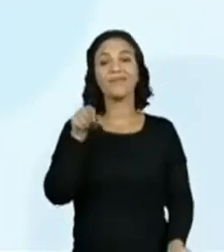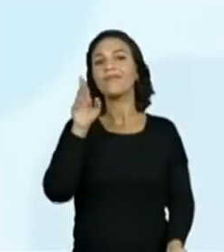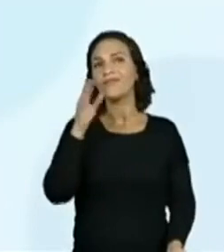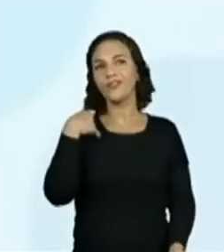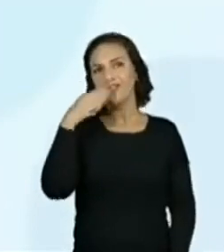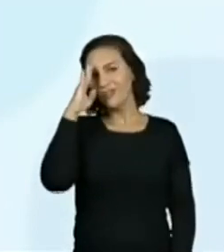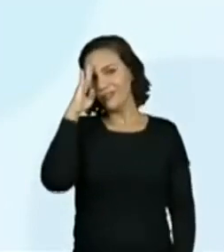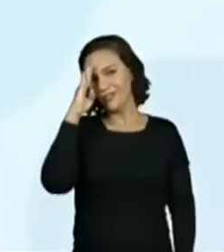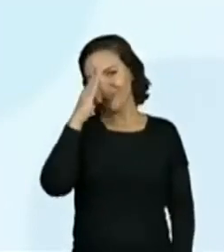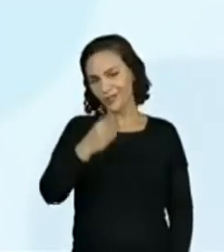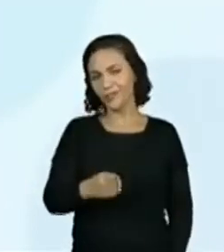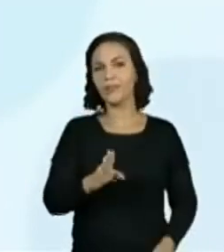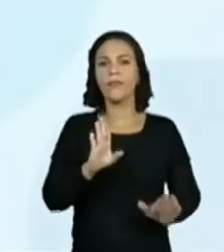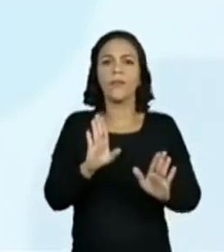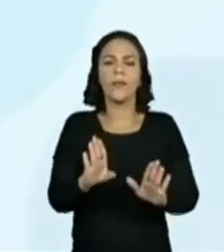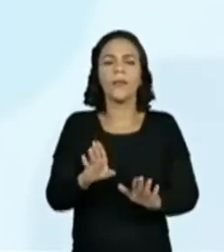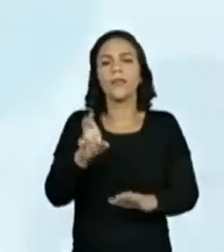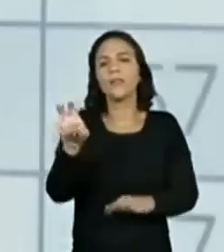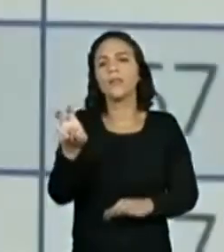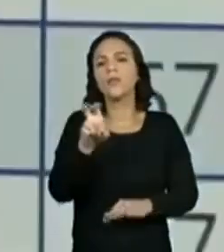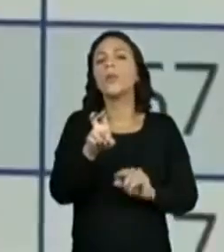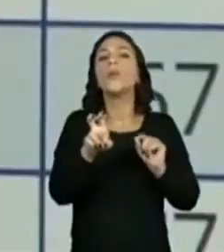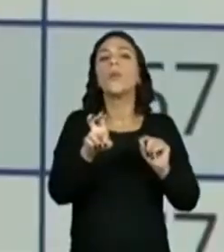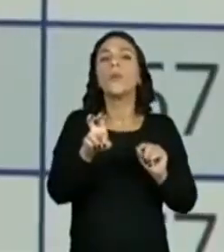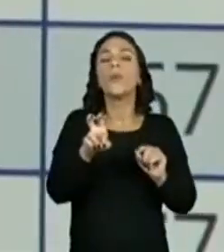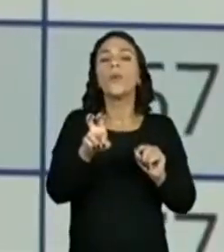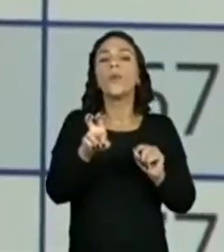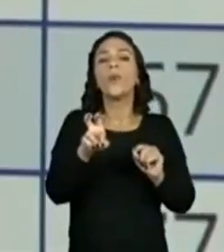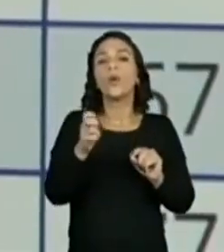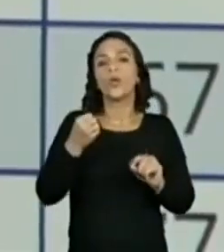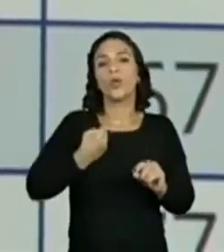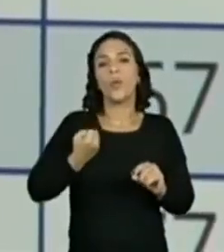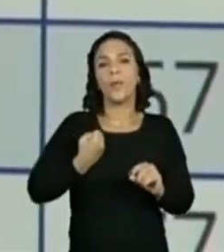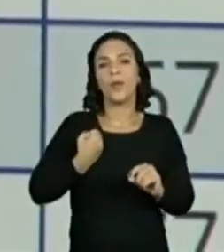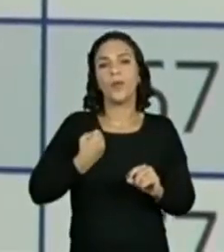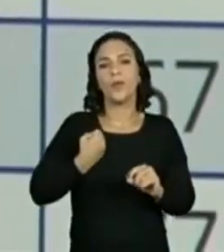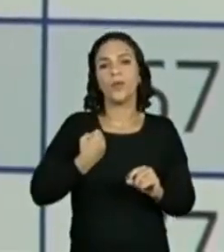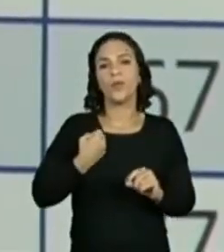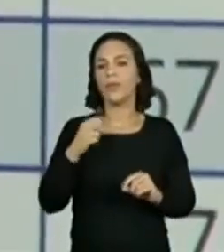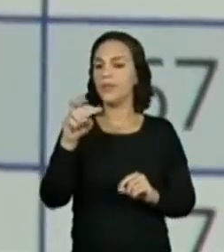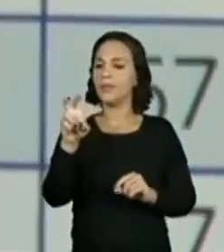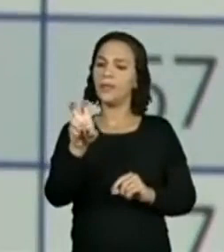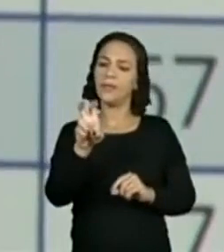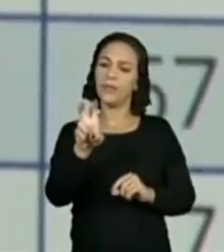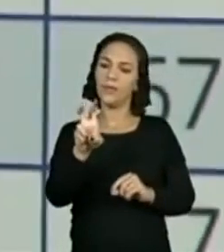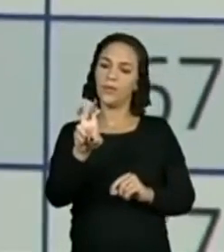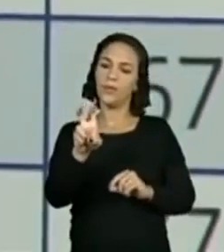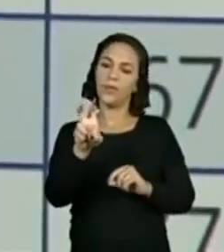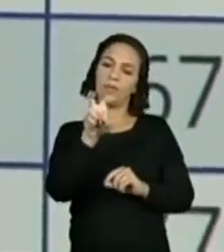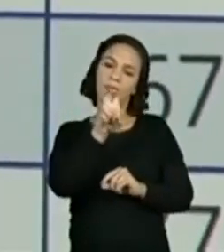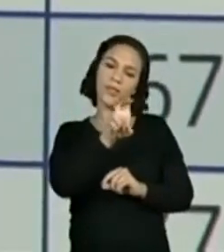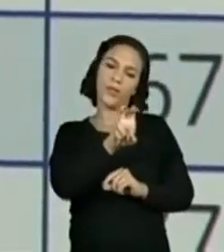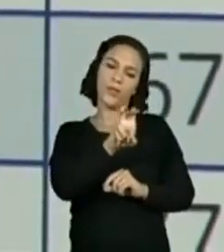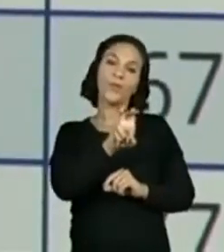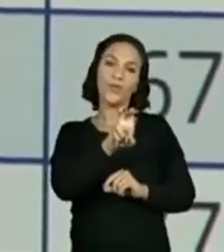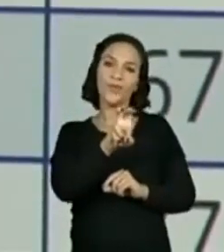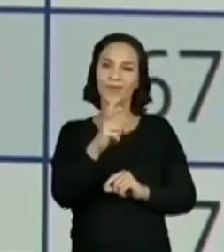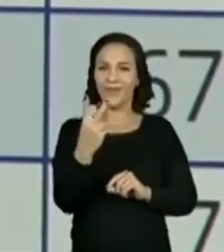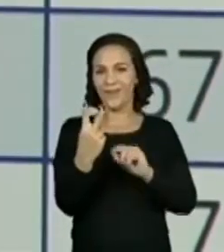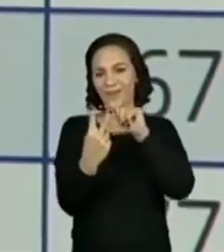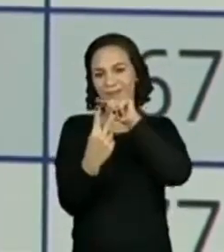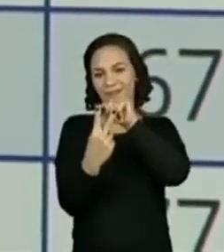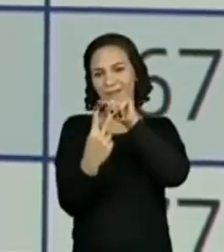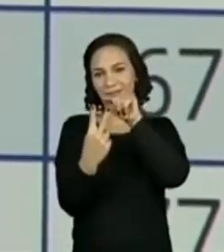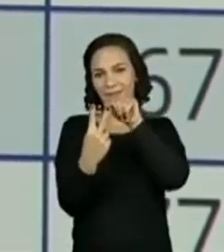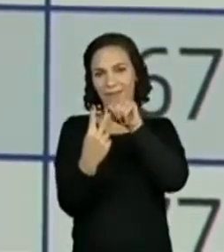mas todos nós sabemos que o 55 é representado pelos dois algarismos 5, certo? A partir